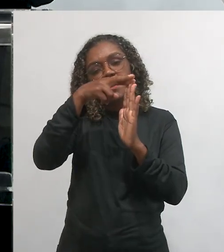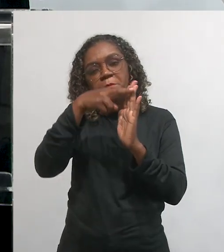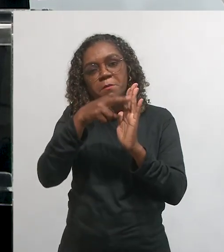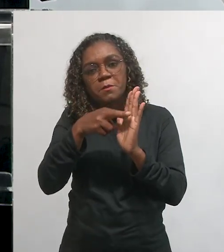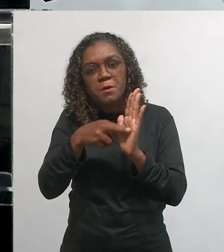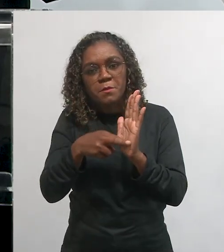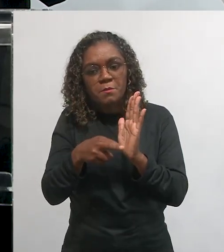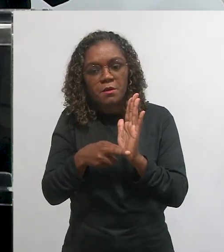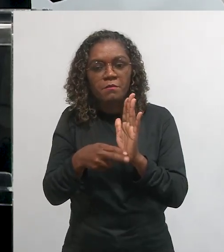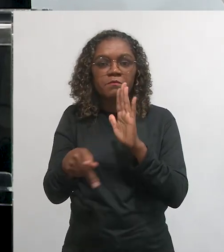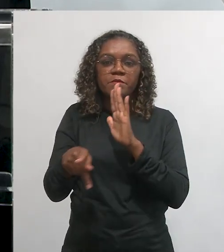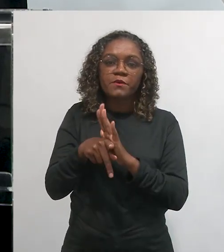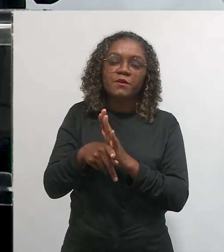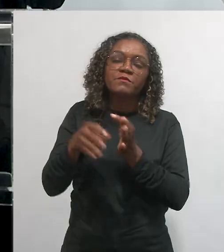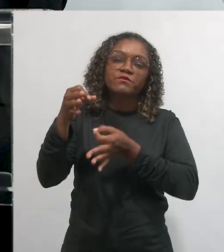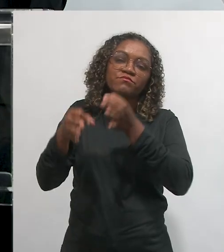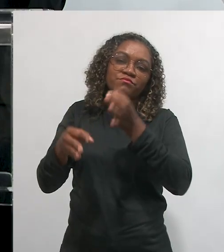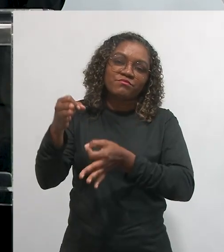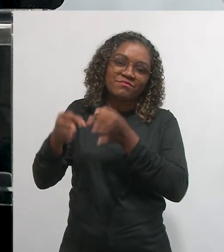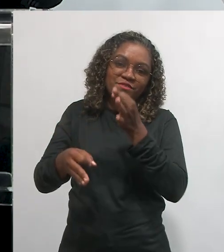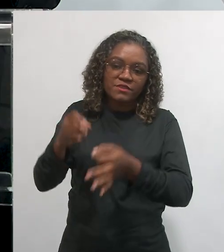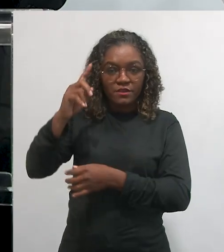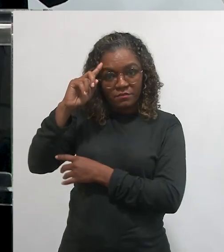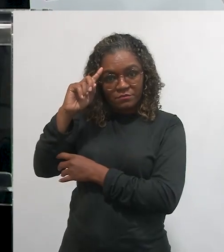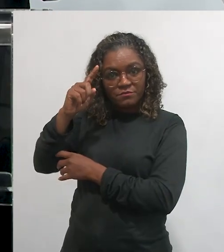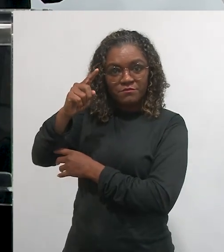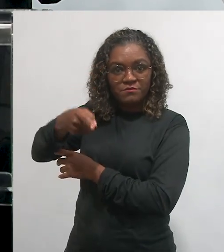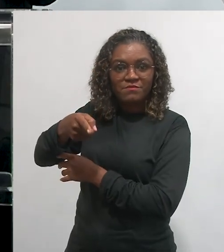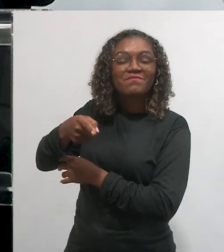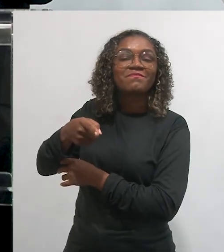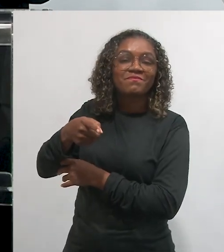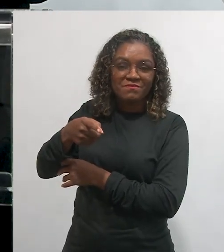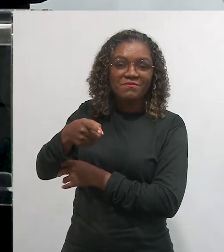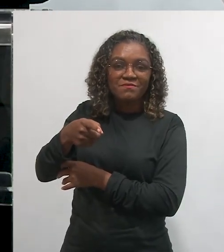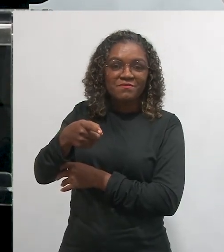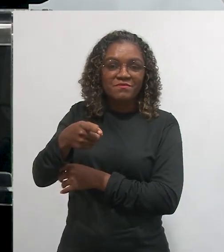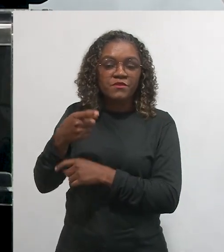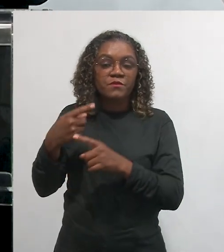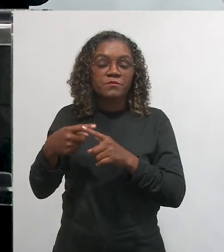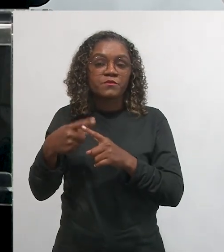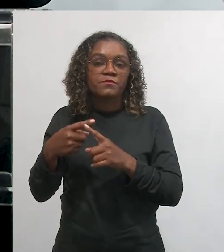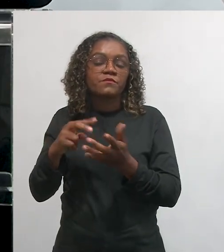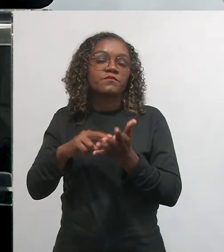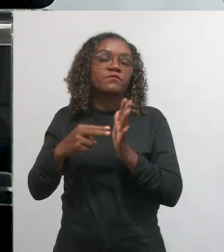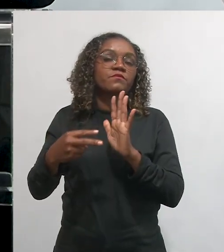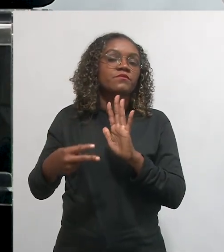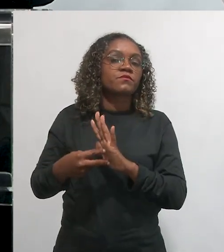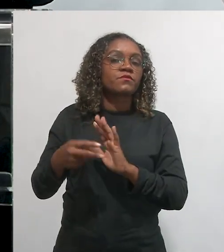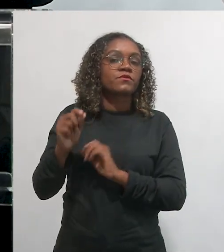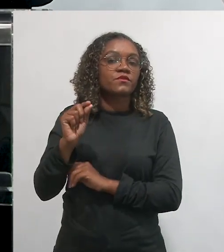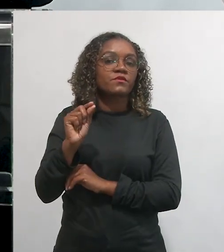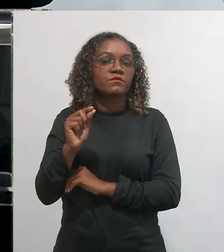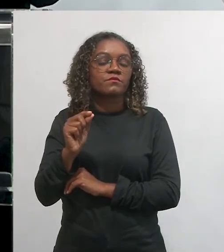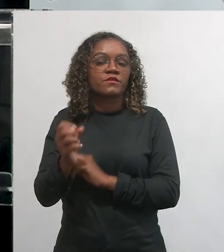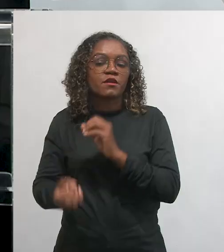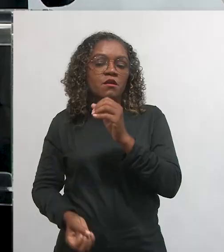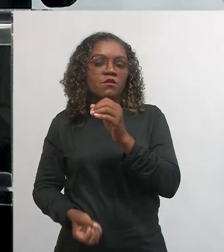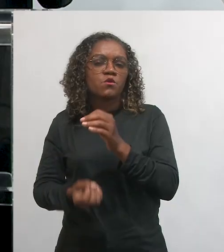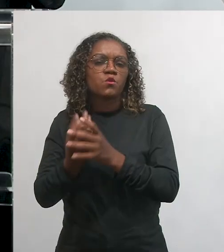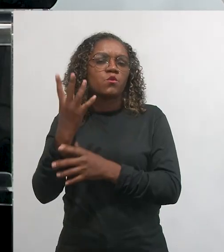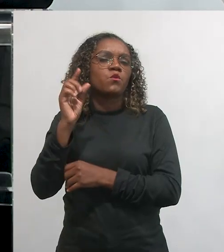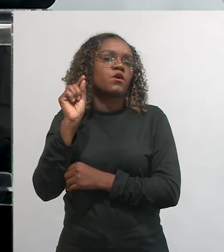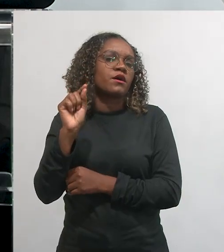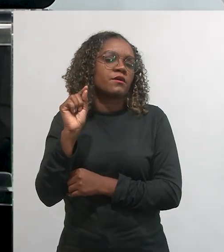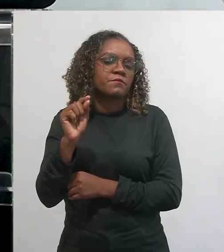jurídicas desse ordenamento criado artificialmente, no sentido de criado a partir dos